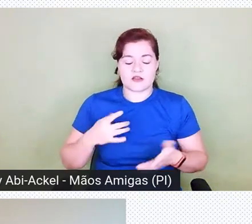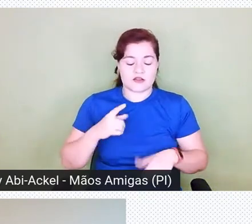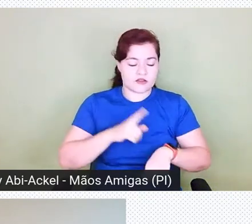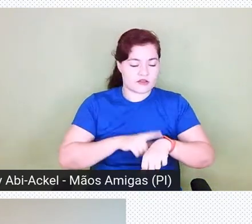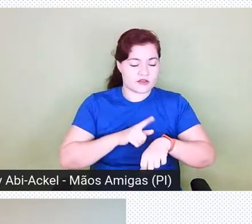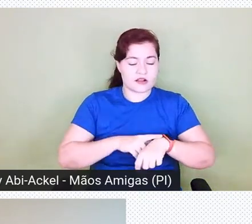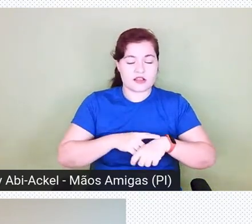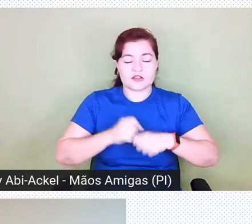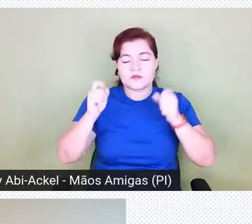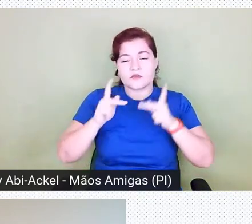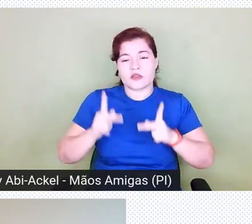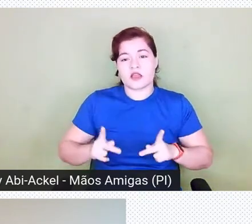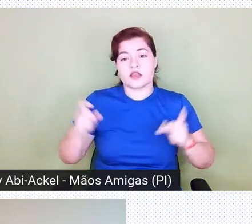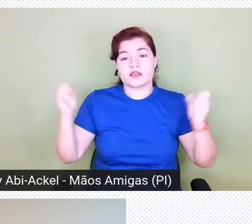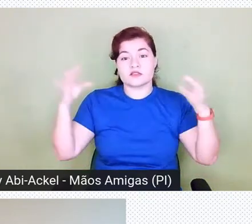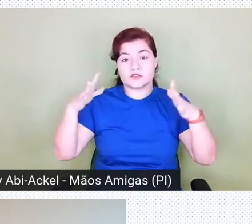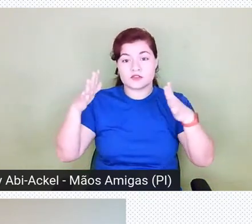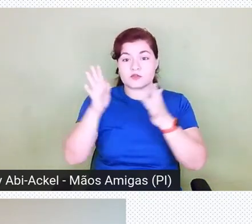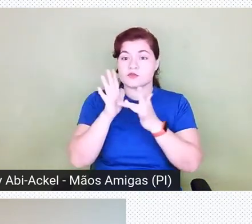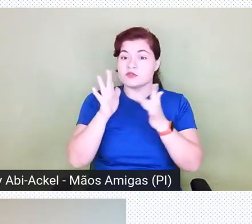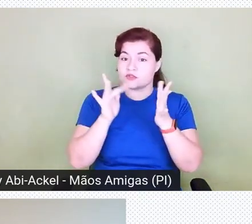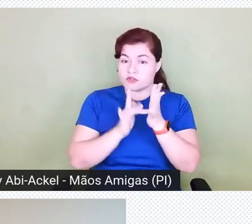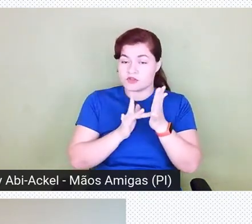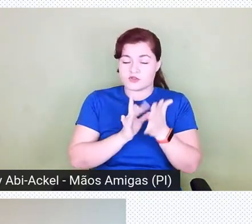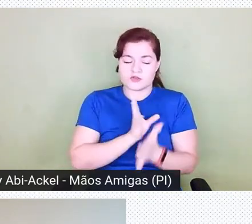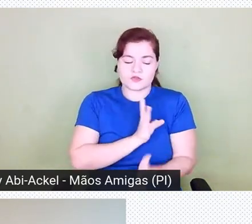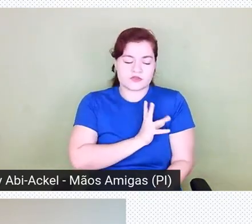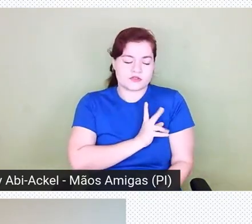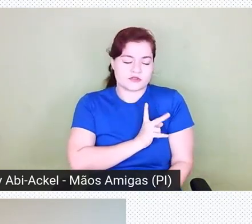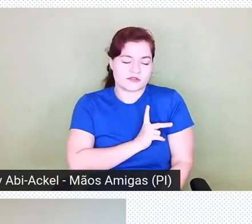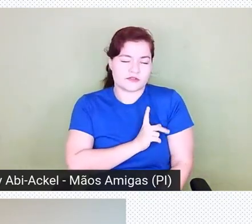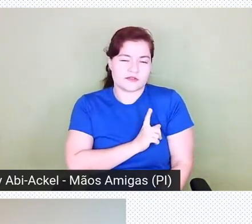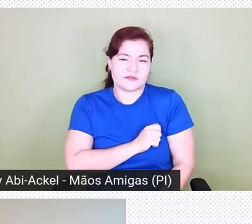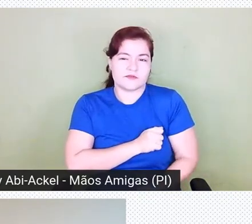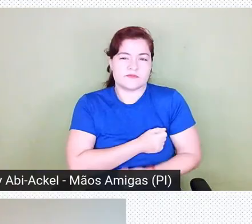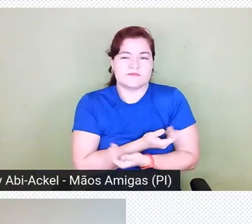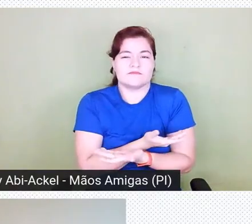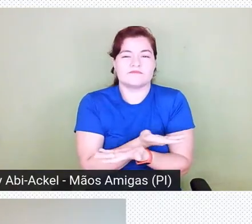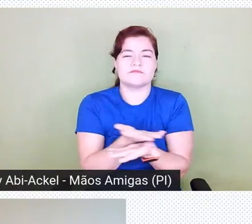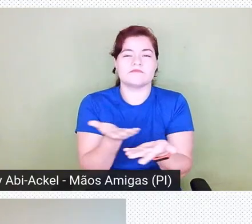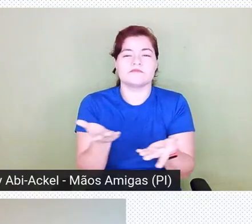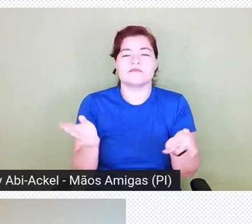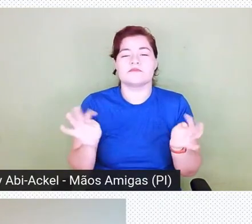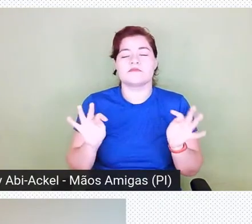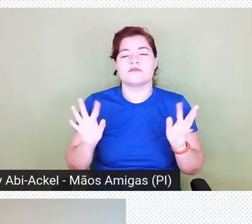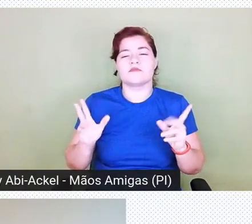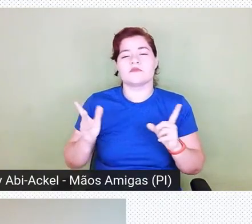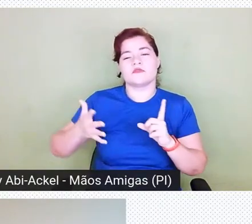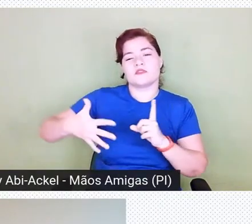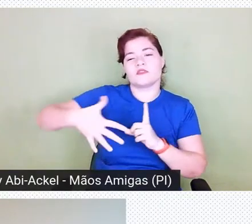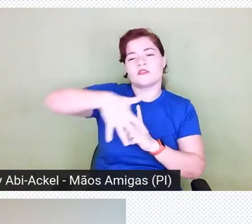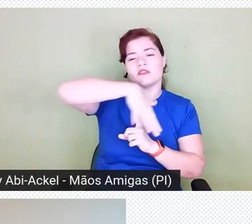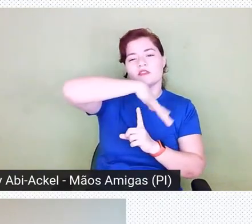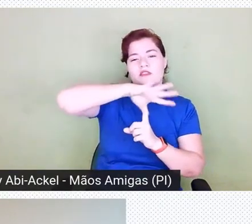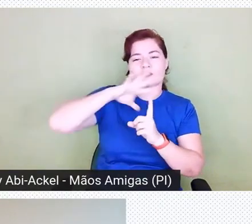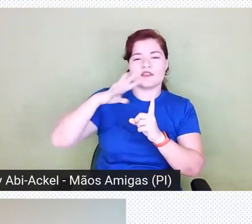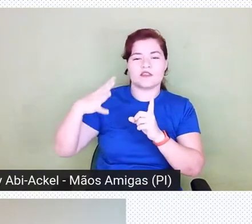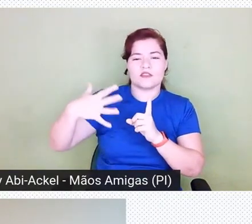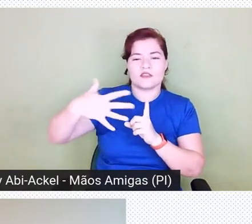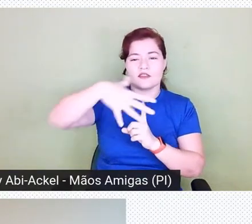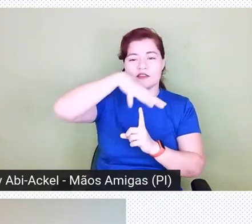de luz, Jesus, na sua amorosidade, envolva todos nós, todas essas pessoas que